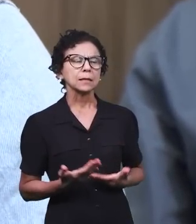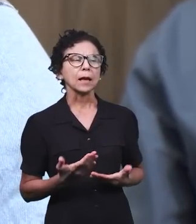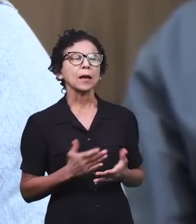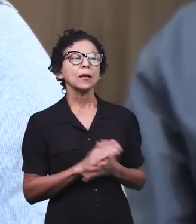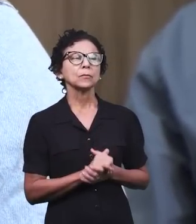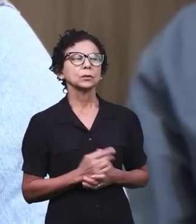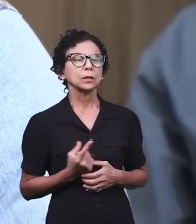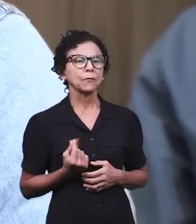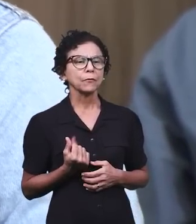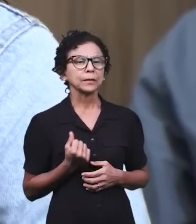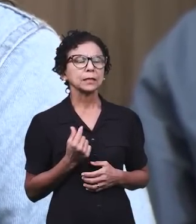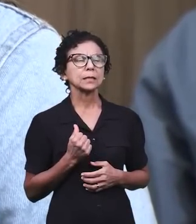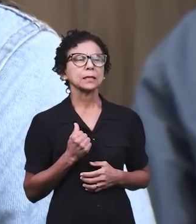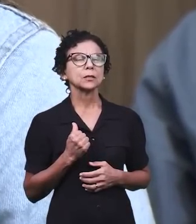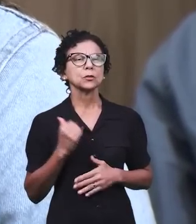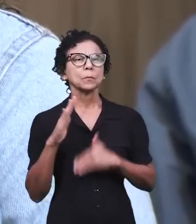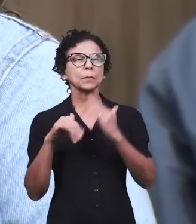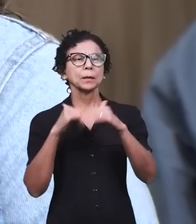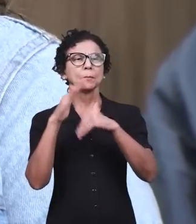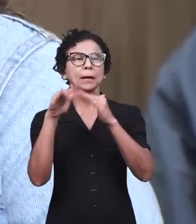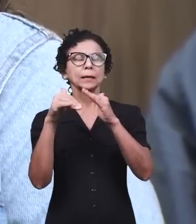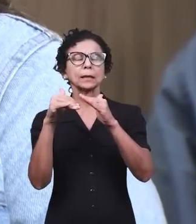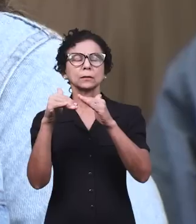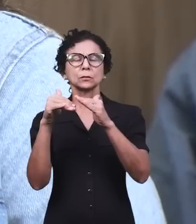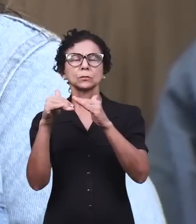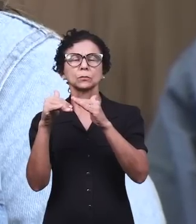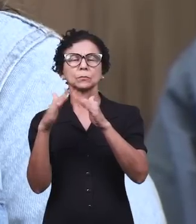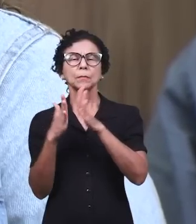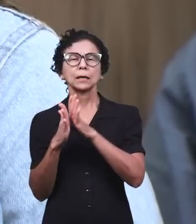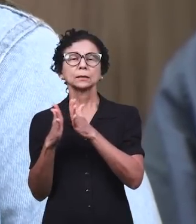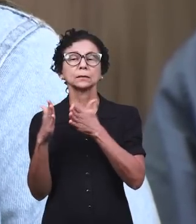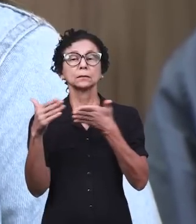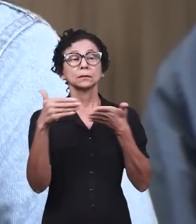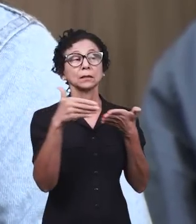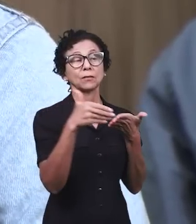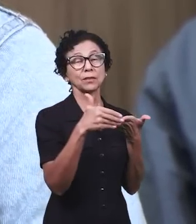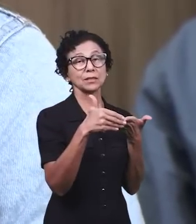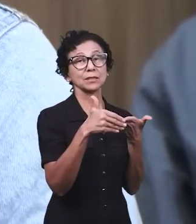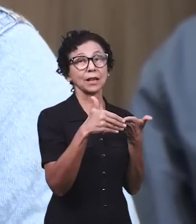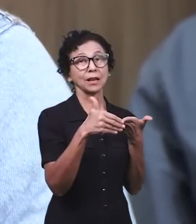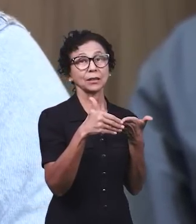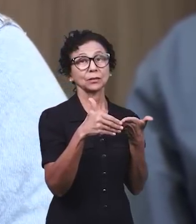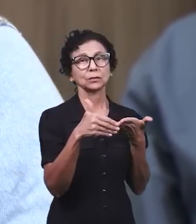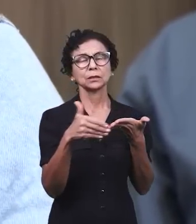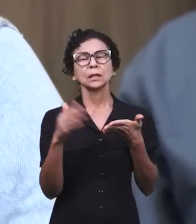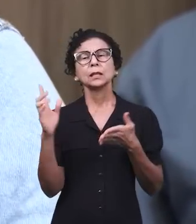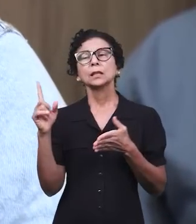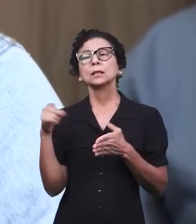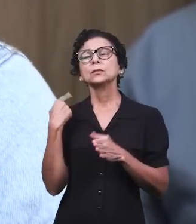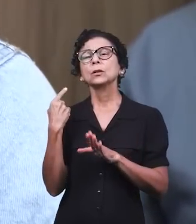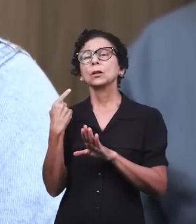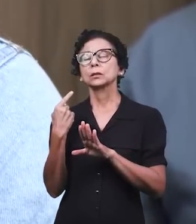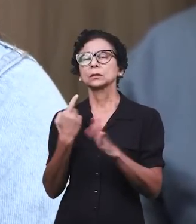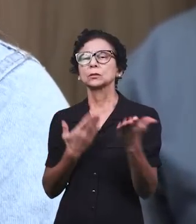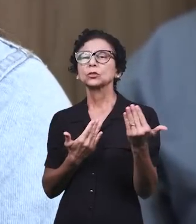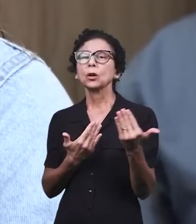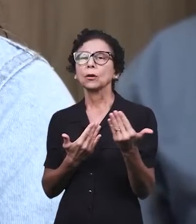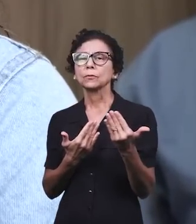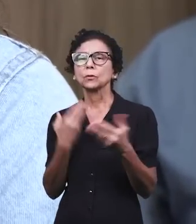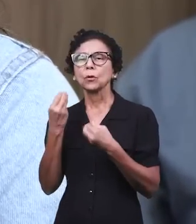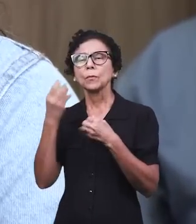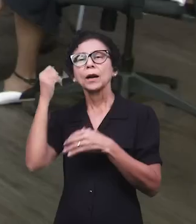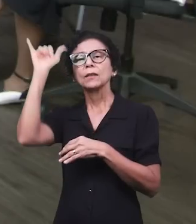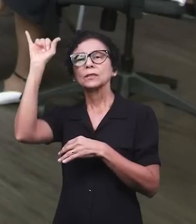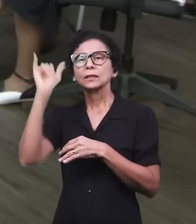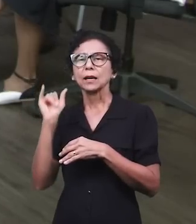prosperaram financeiramente e acabaram se afastando dos caminhos do Senhor. Quais cuidados nós jovens temos que ter para que isso não aconteça?